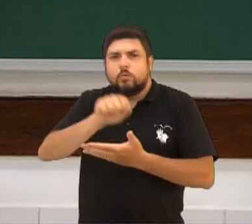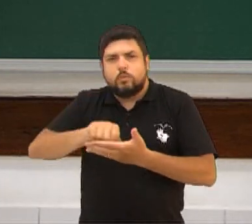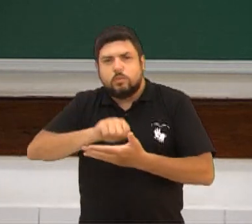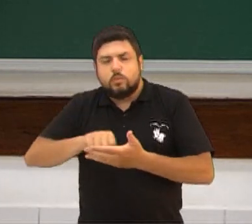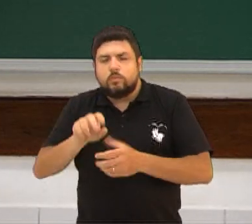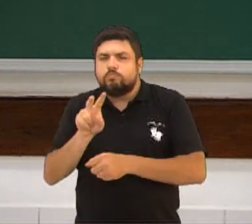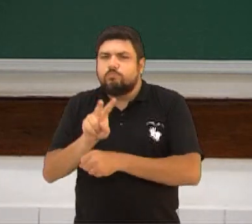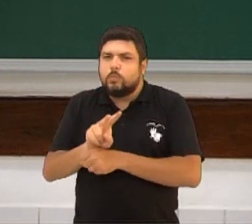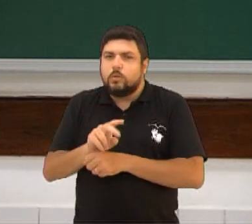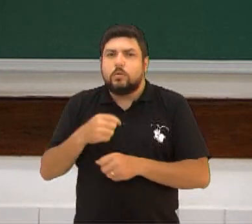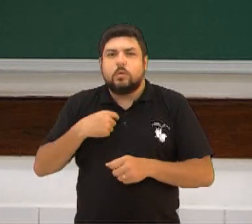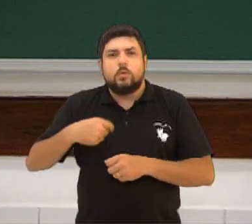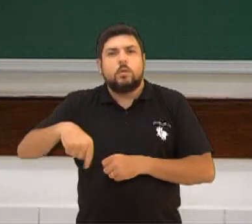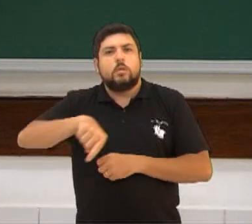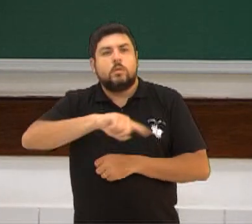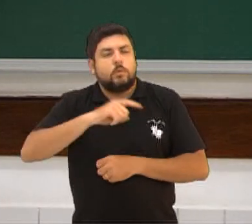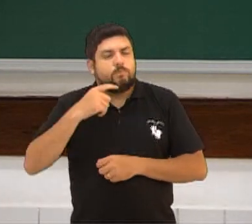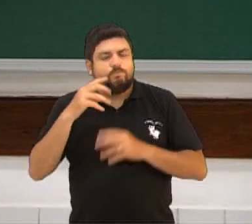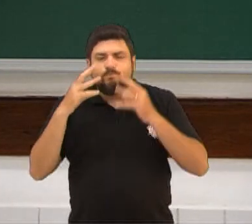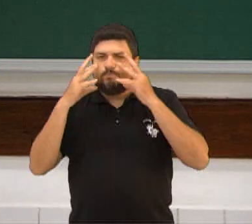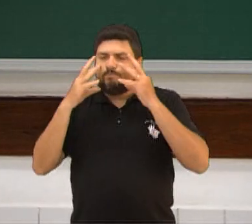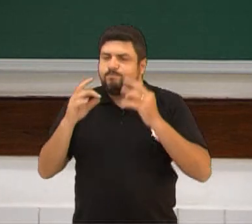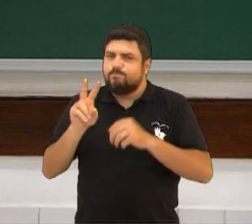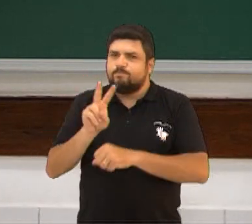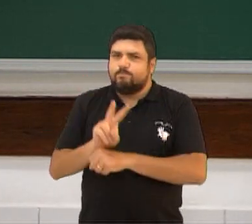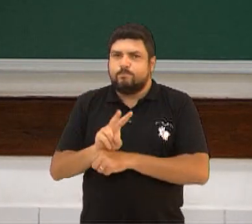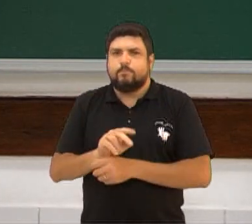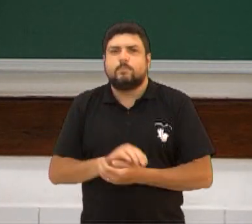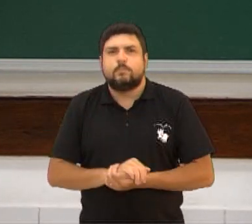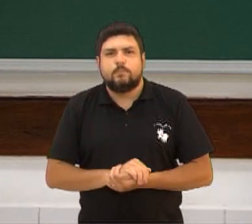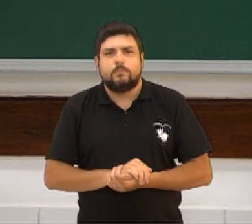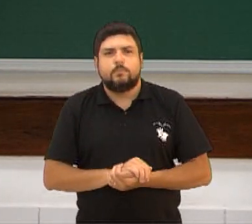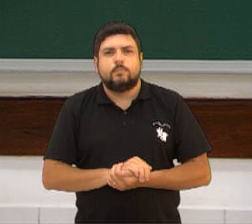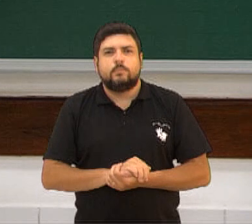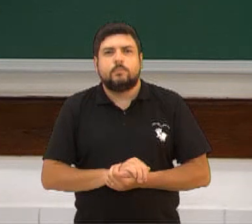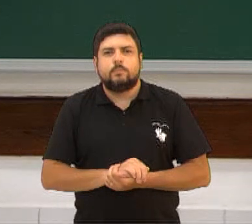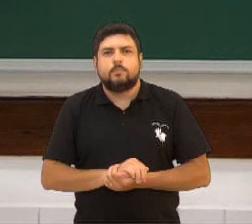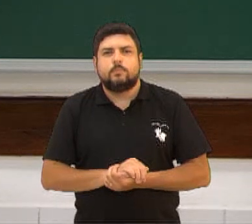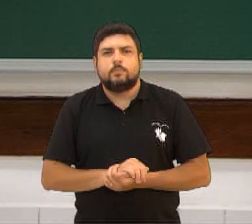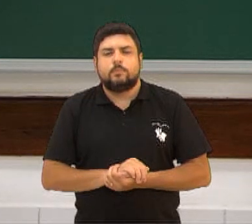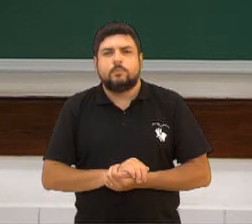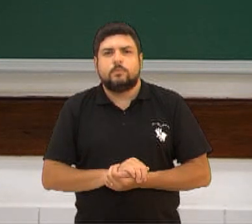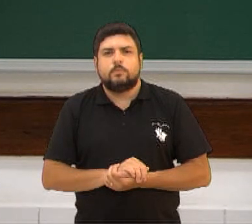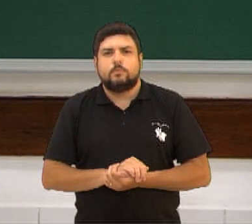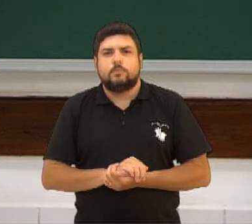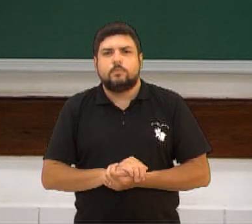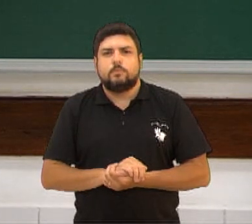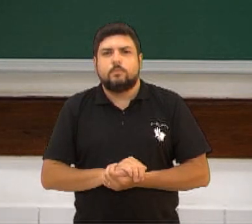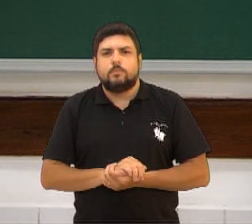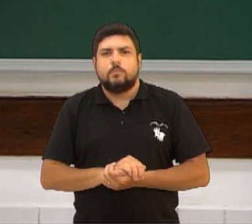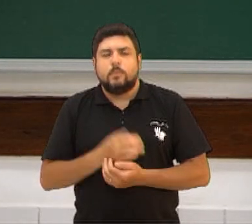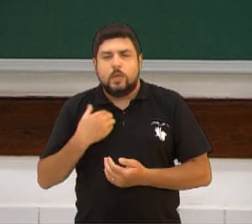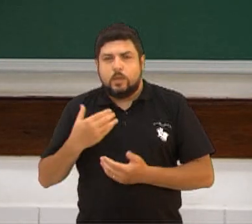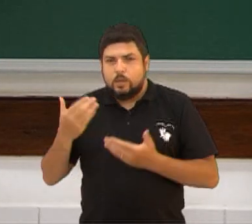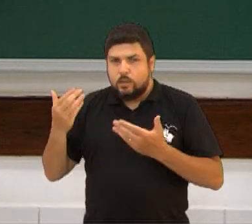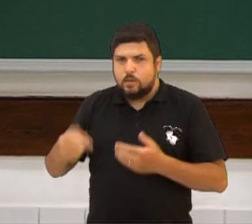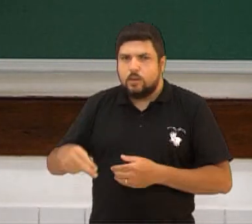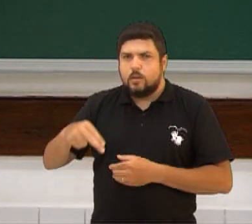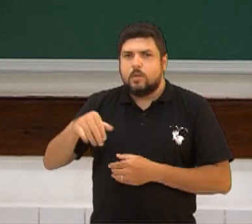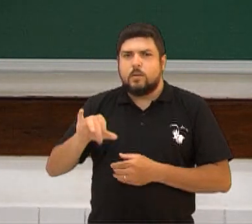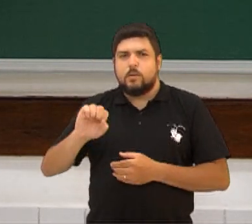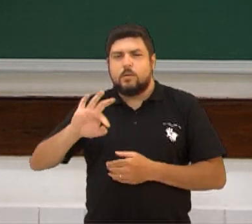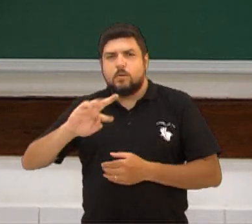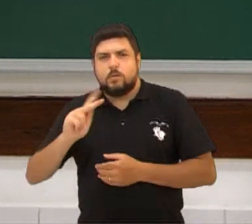isso merece de nós sempre um cuidado, certo? Com relação à estética de Nietzsche, nós aprendemos o